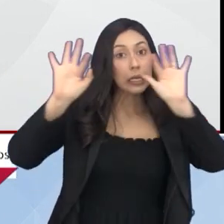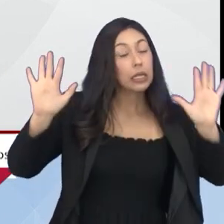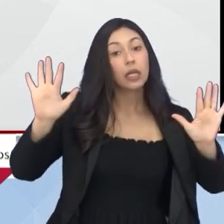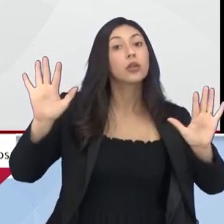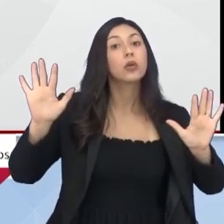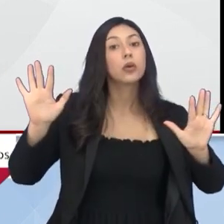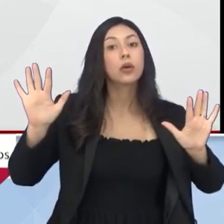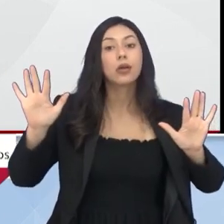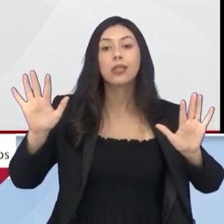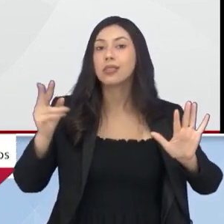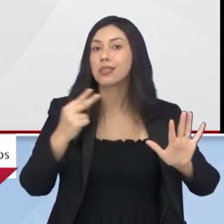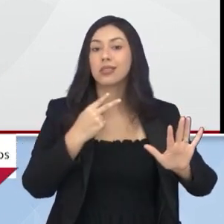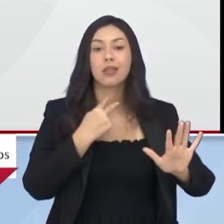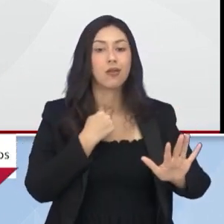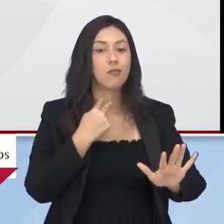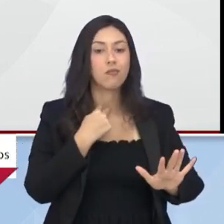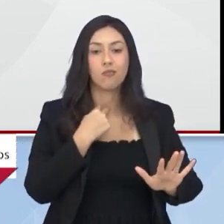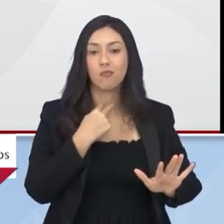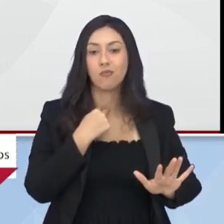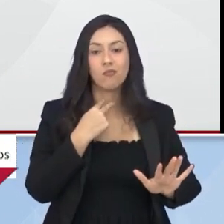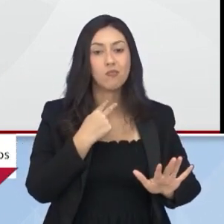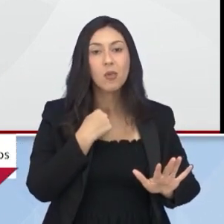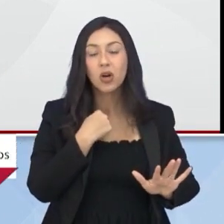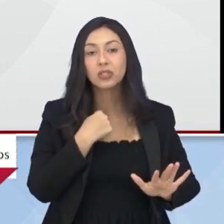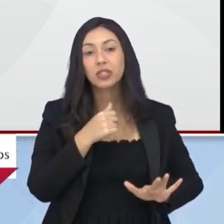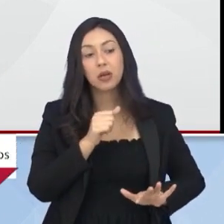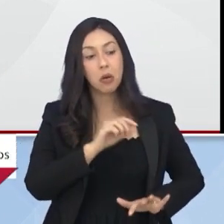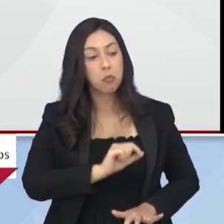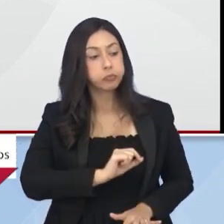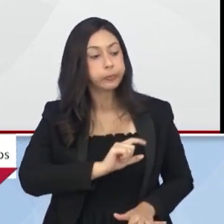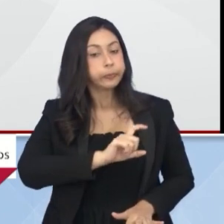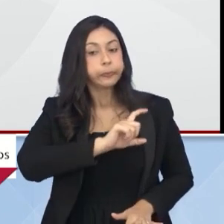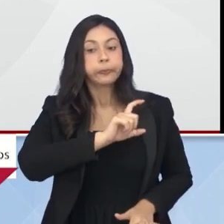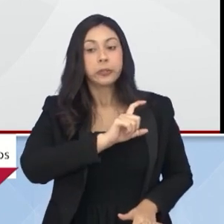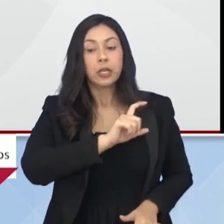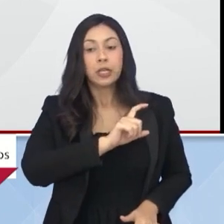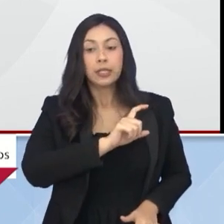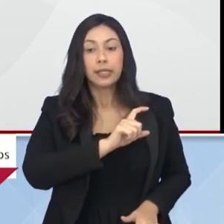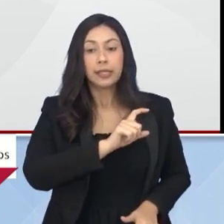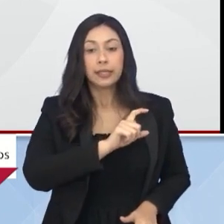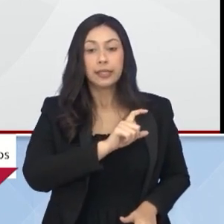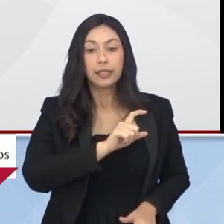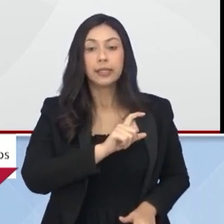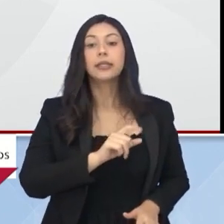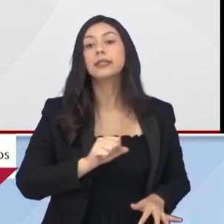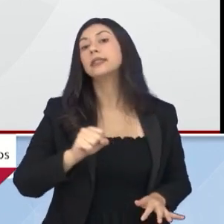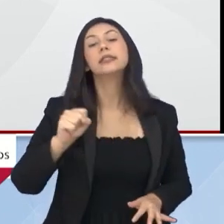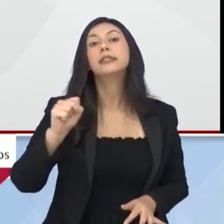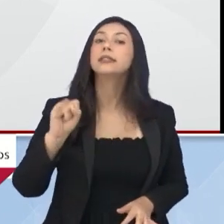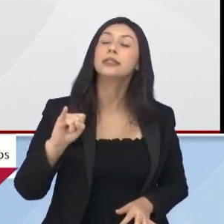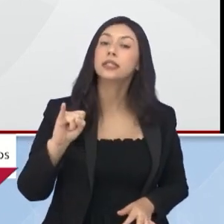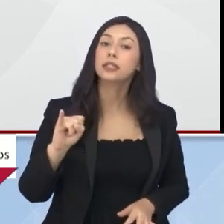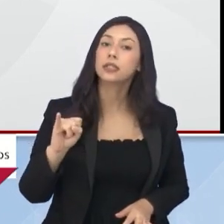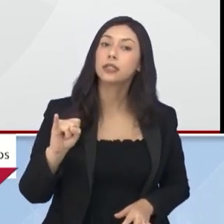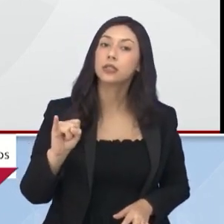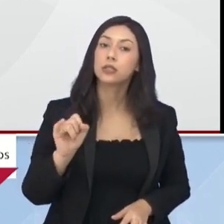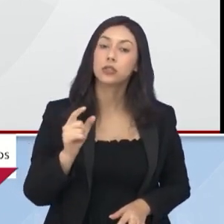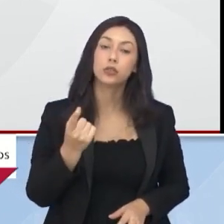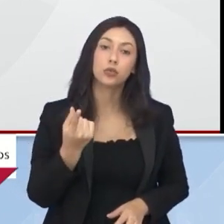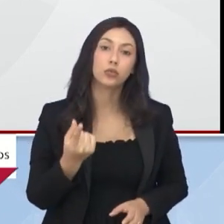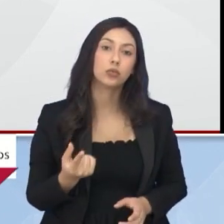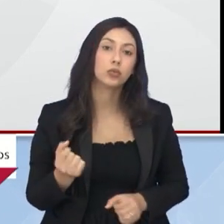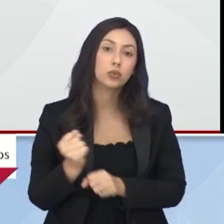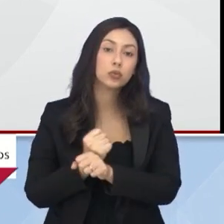a visão geral anual dos Servidores que exceda recomposição da perda do seu poder aquisitivo ao longo